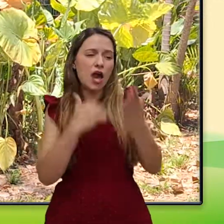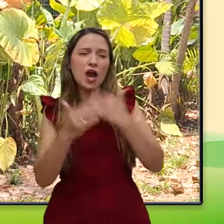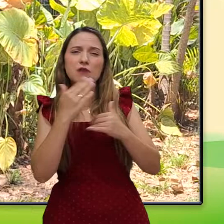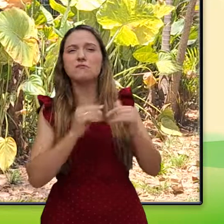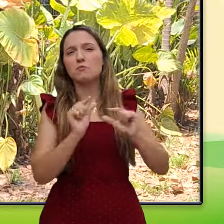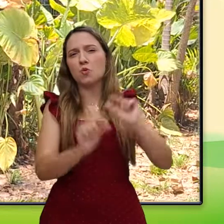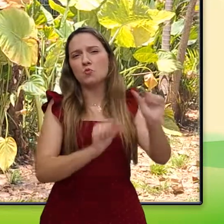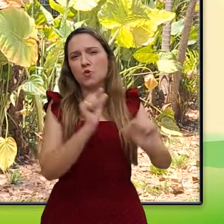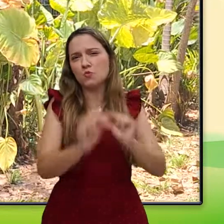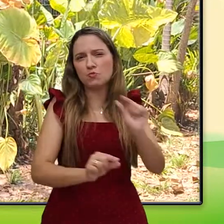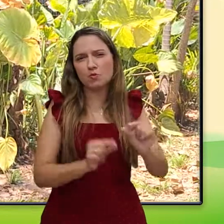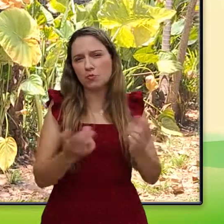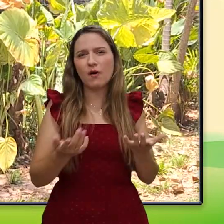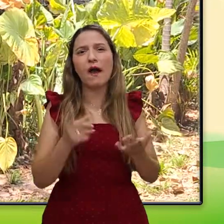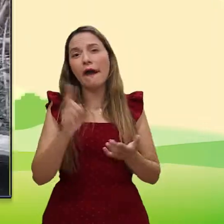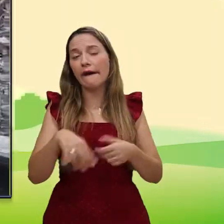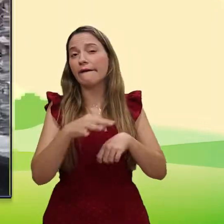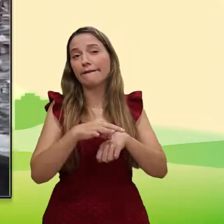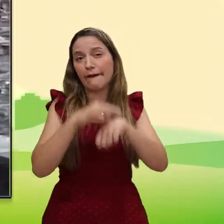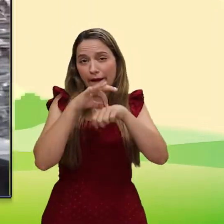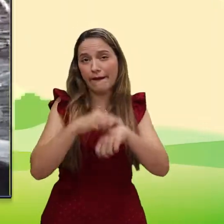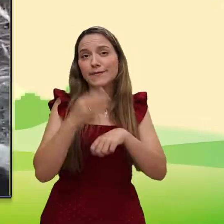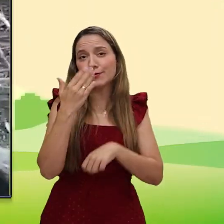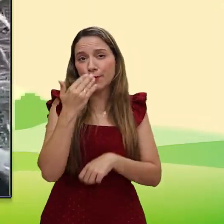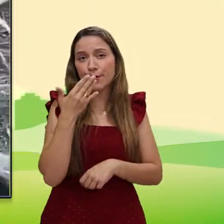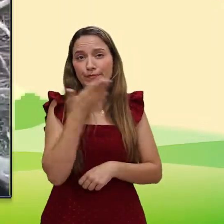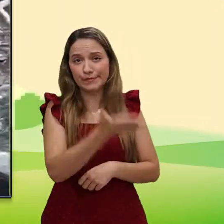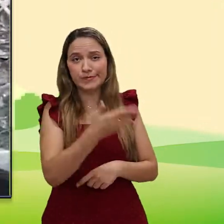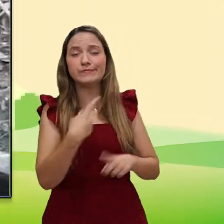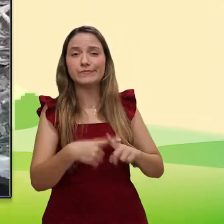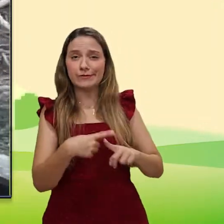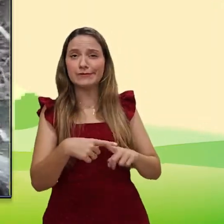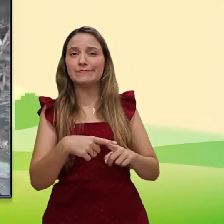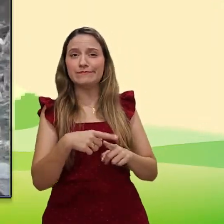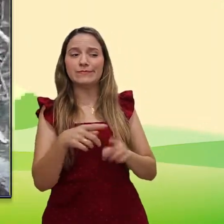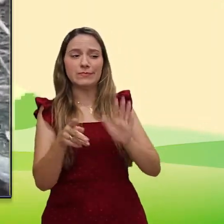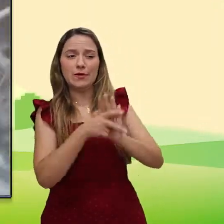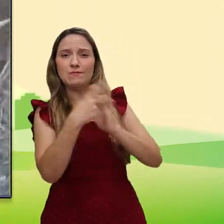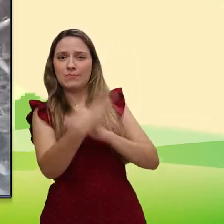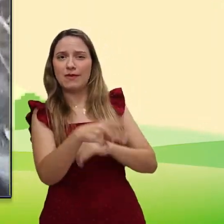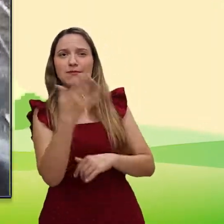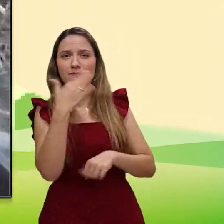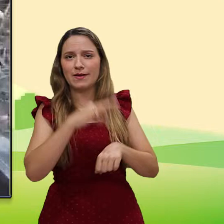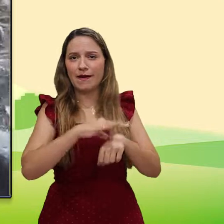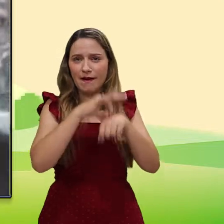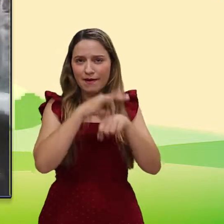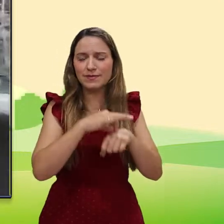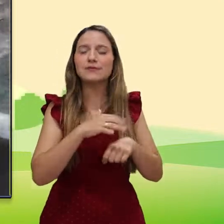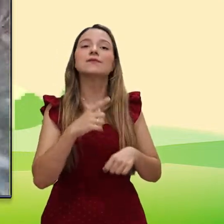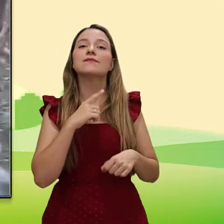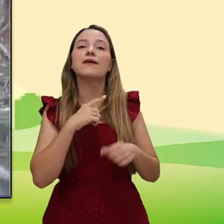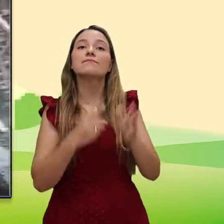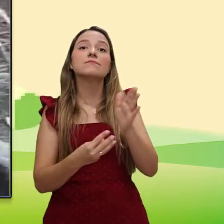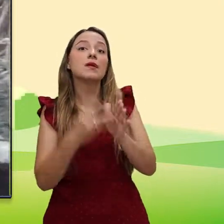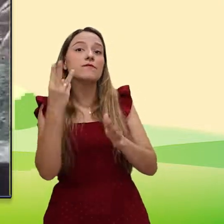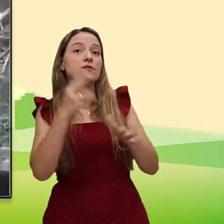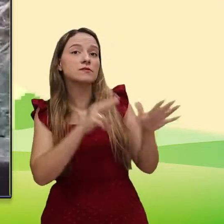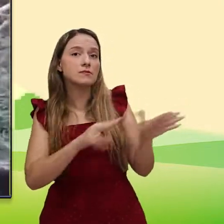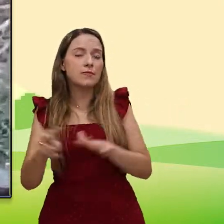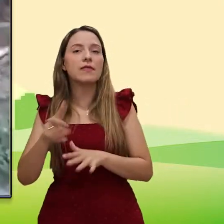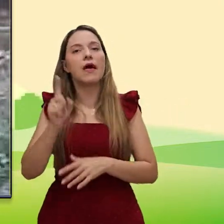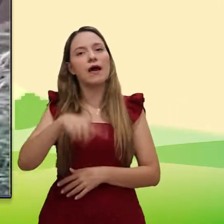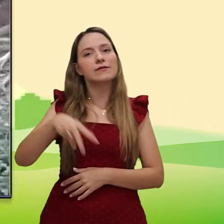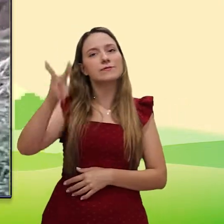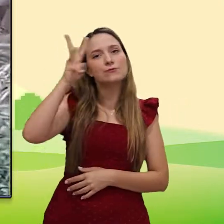natureza, é uma alimentação mais restrita. Então, eles se alimentam basicamente de carne. Né, porque são animais carnívoros e essas carnes são oferecidas